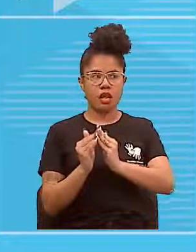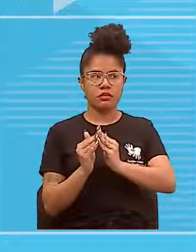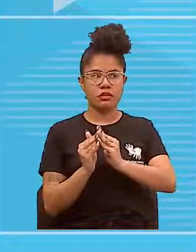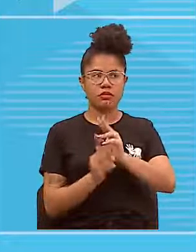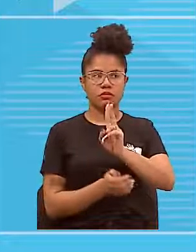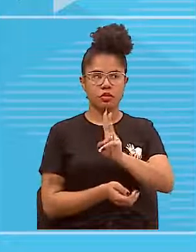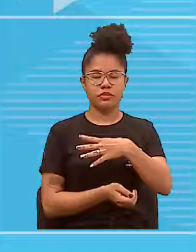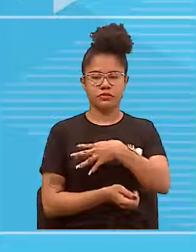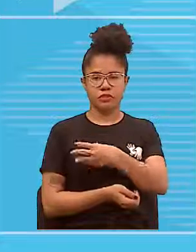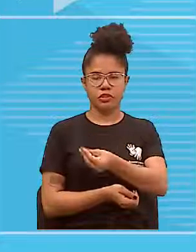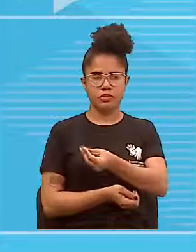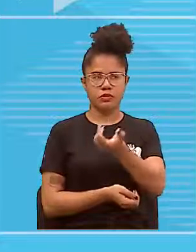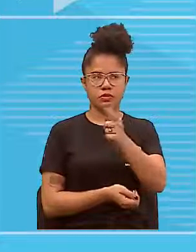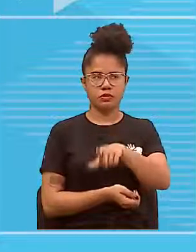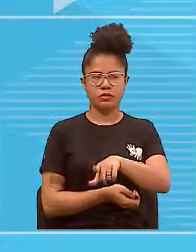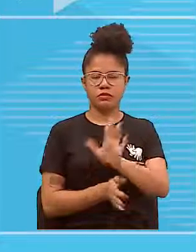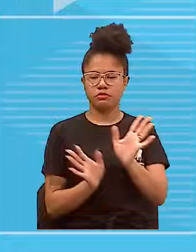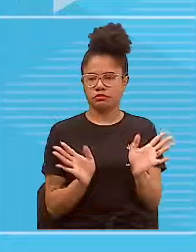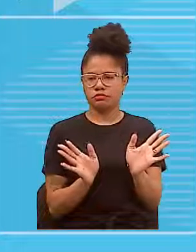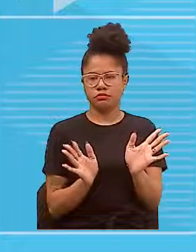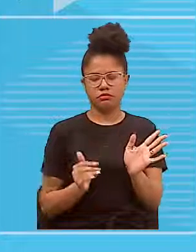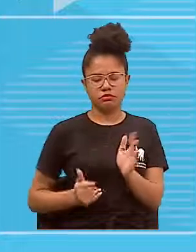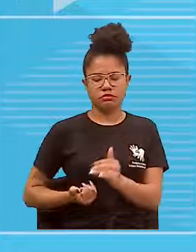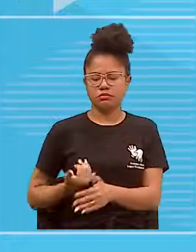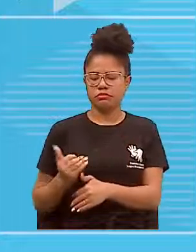2. Aí novamente 1. Assim